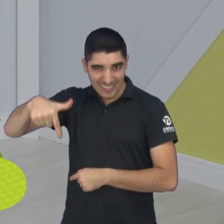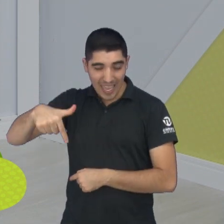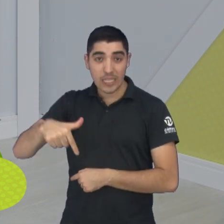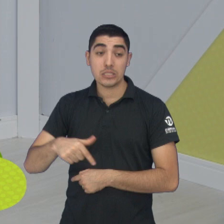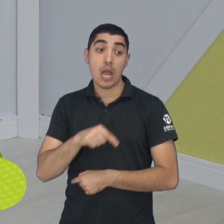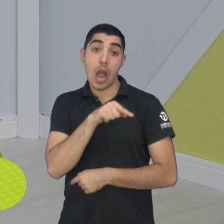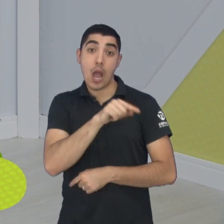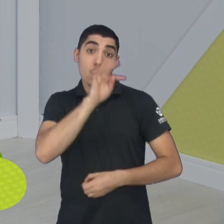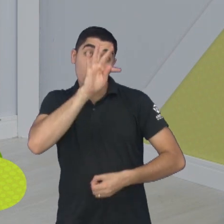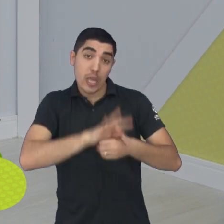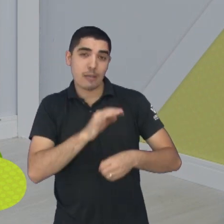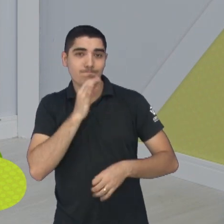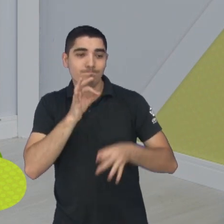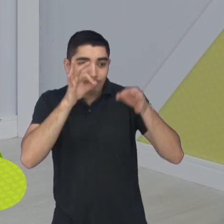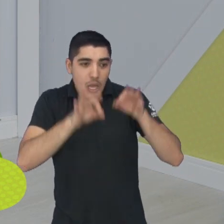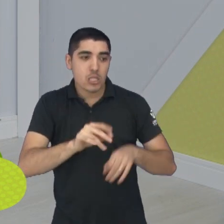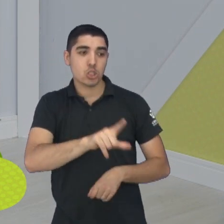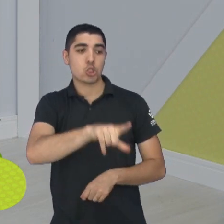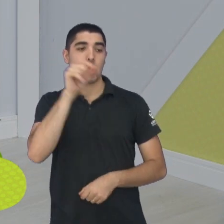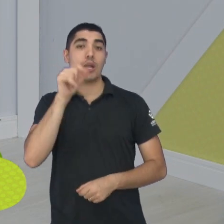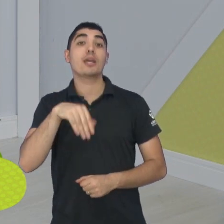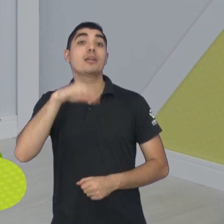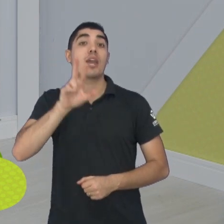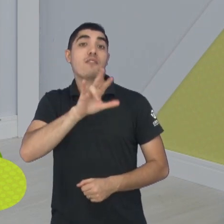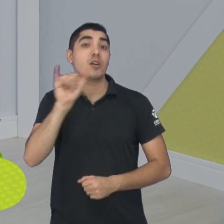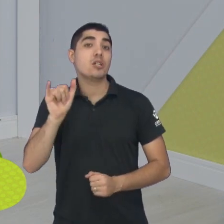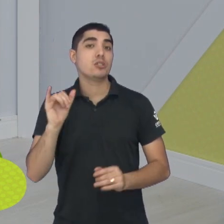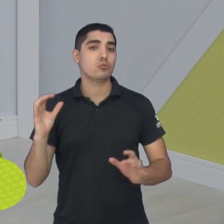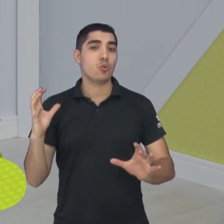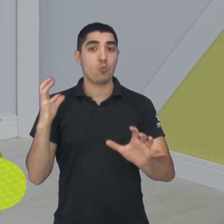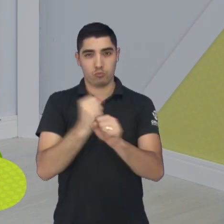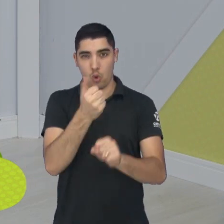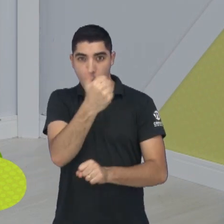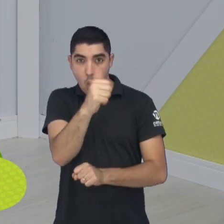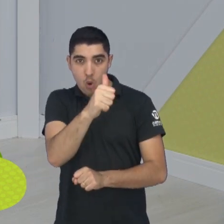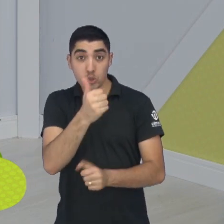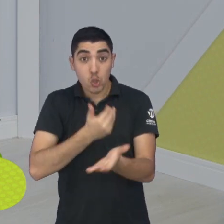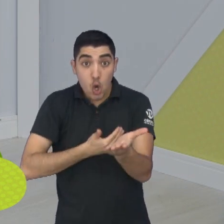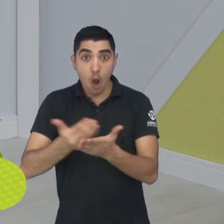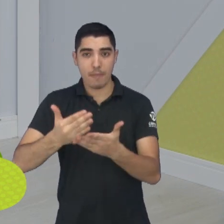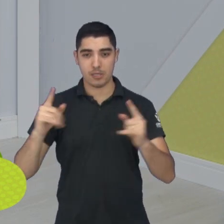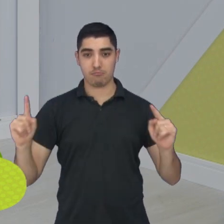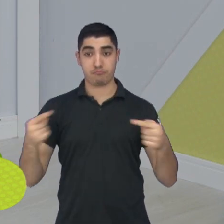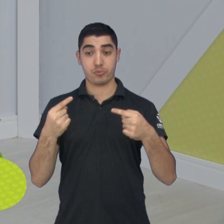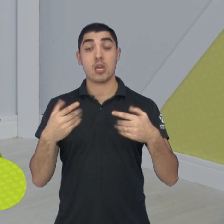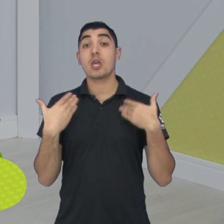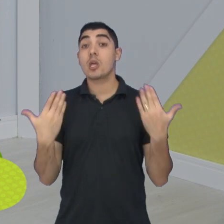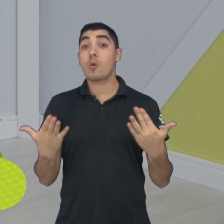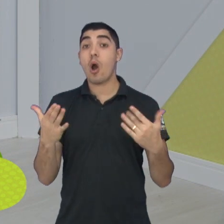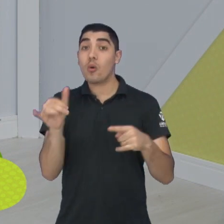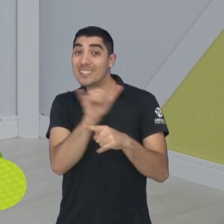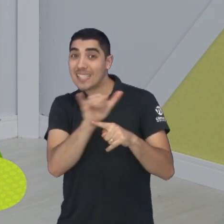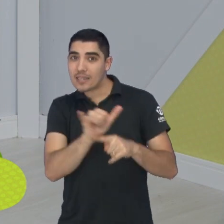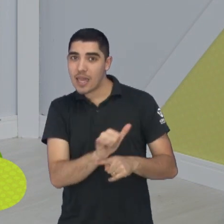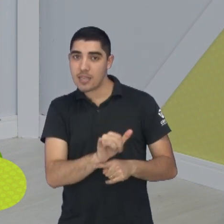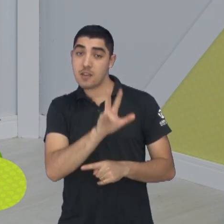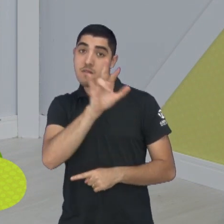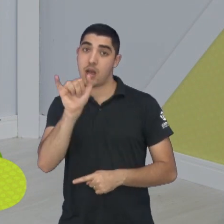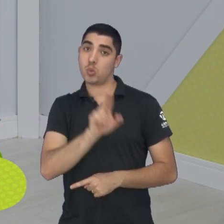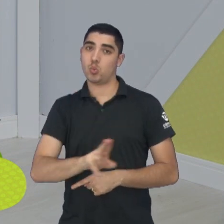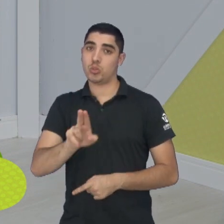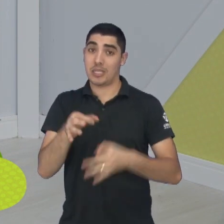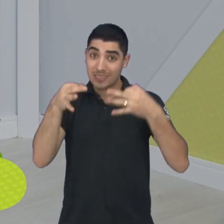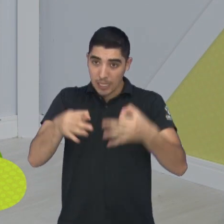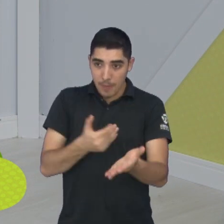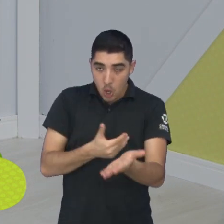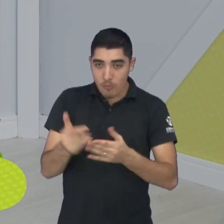Bauru, para poder sacramentar e escolher mesmo os 11 titulares e o esquema de jogo que ele vai utilizar para essa estreia na competição. E